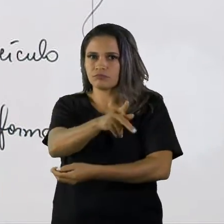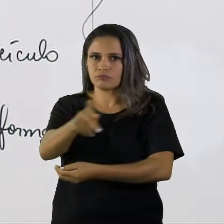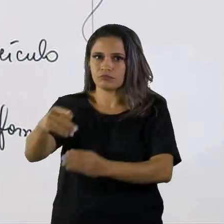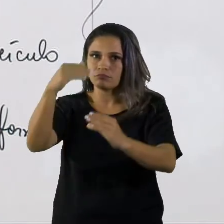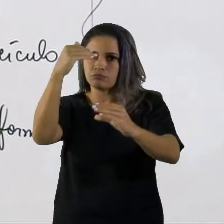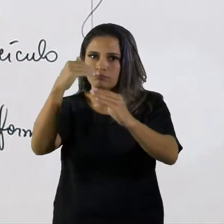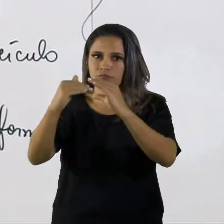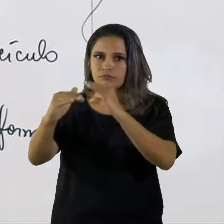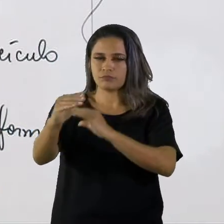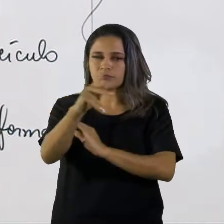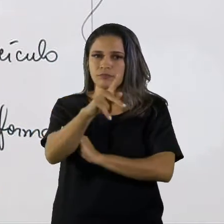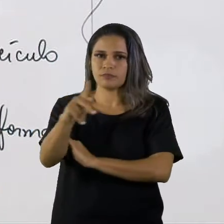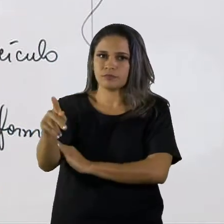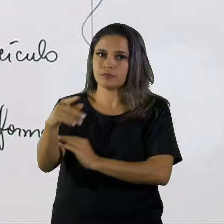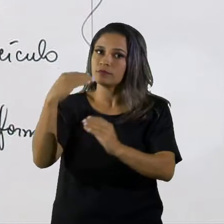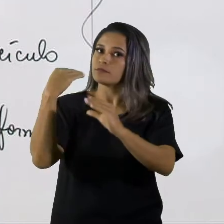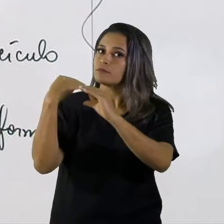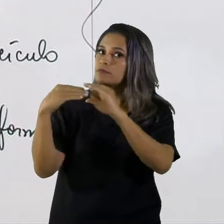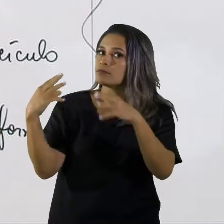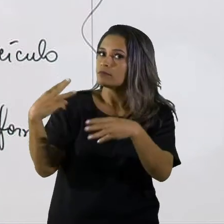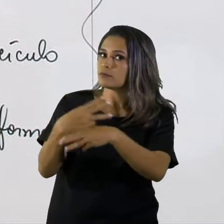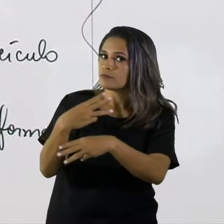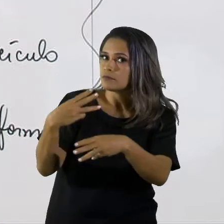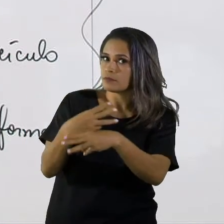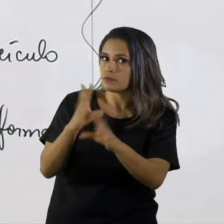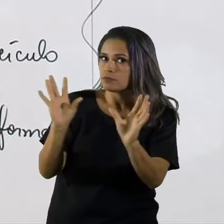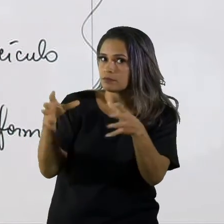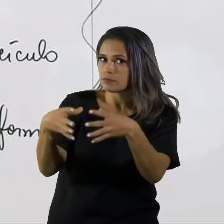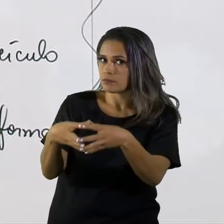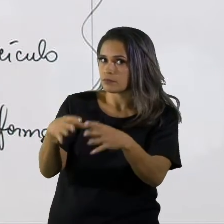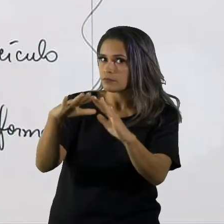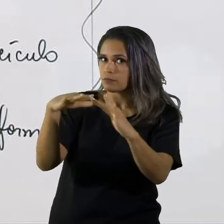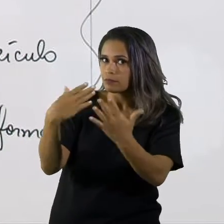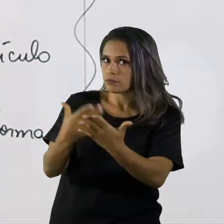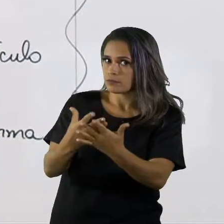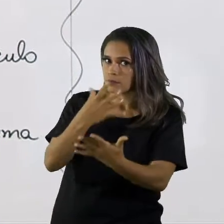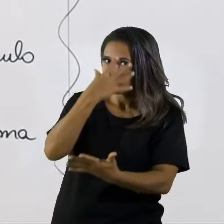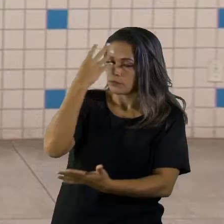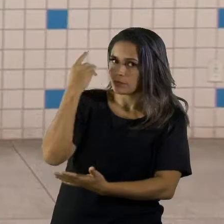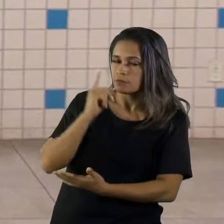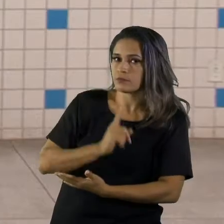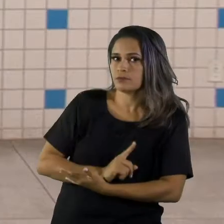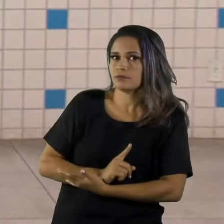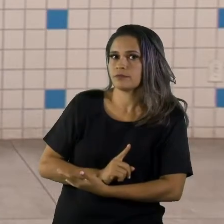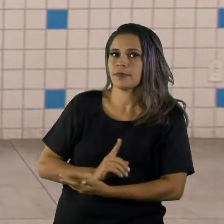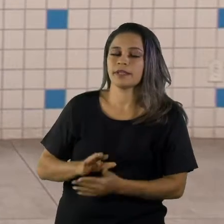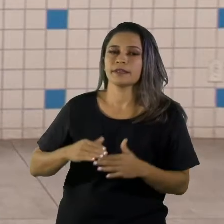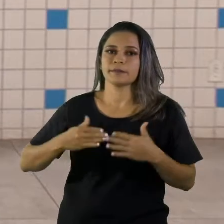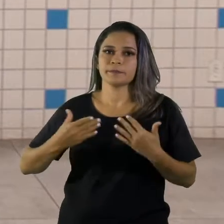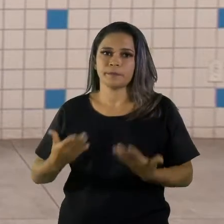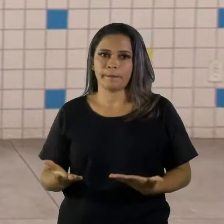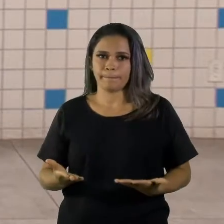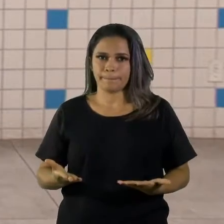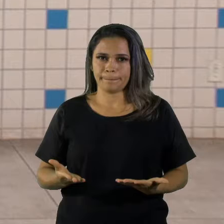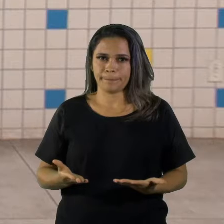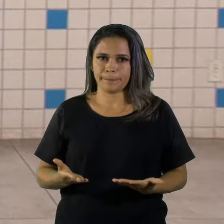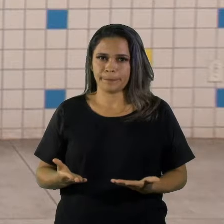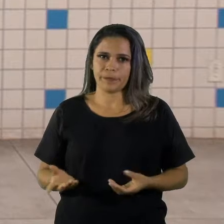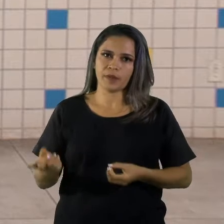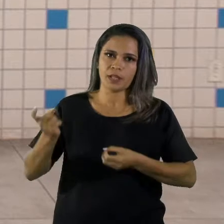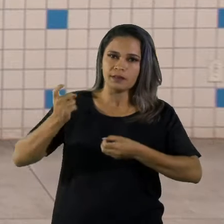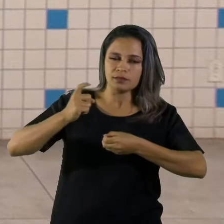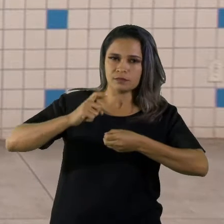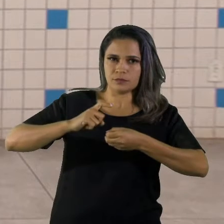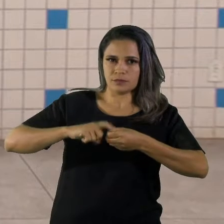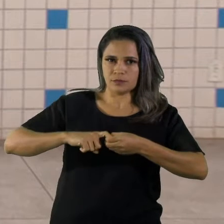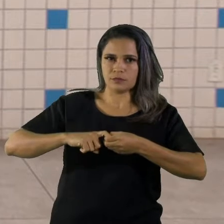seu professor via WhatsApp nos grupos da escola, tá bom? Não esqueçam disso. Então, nós vamos retornar a